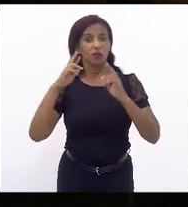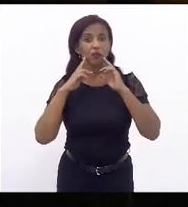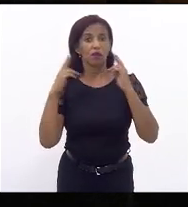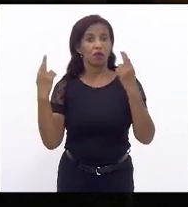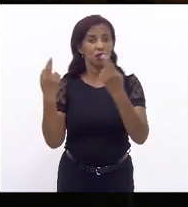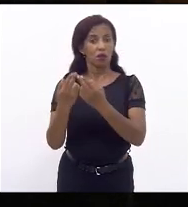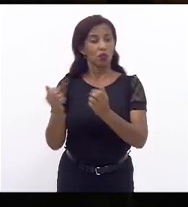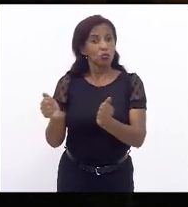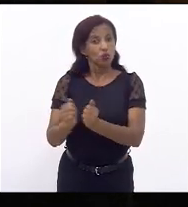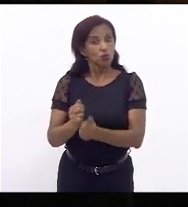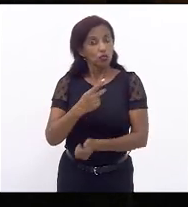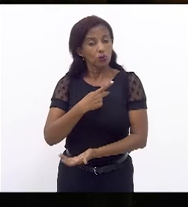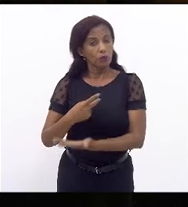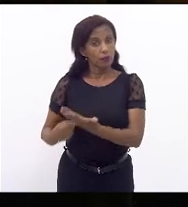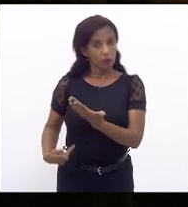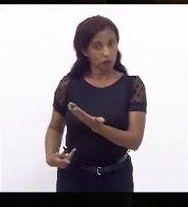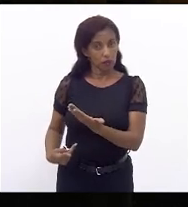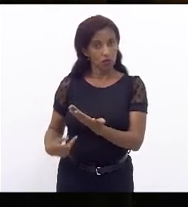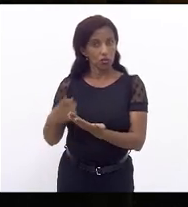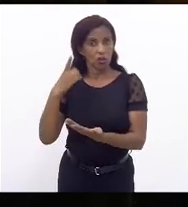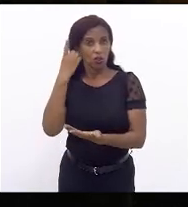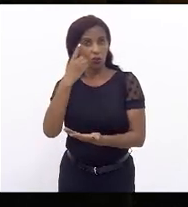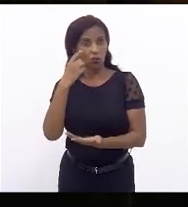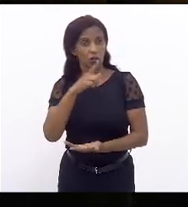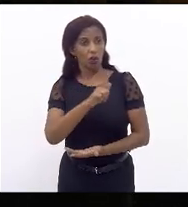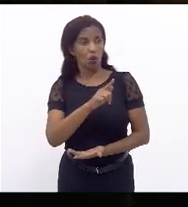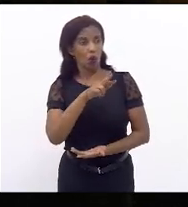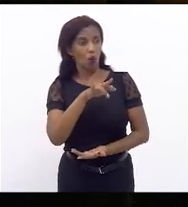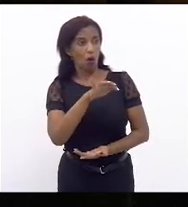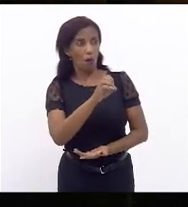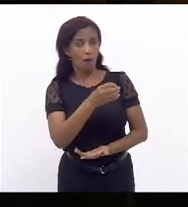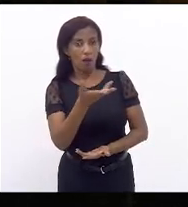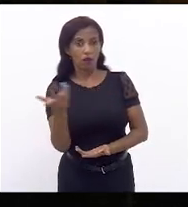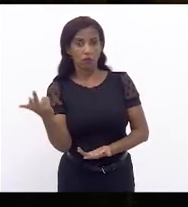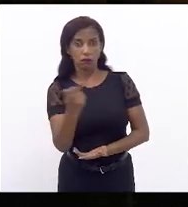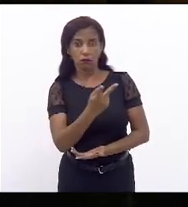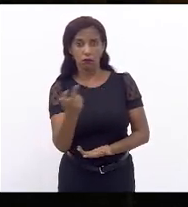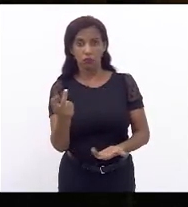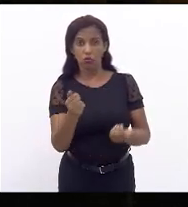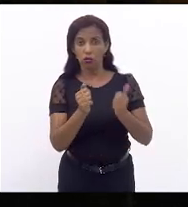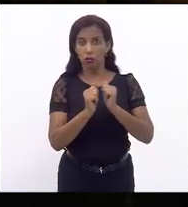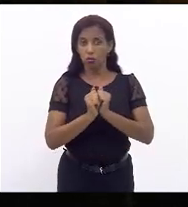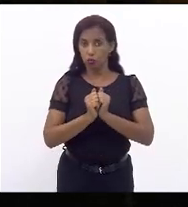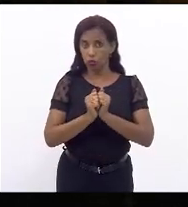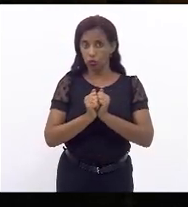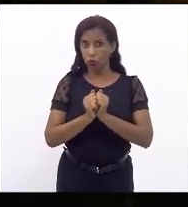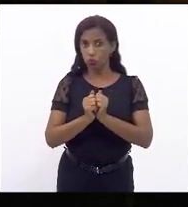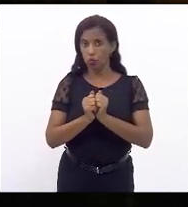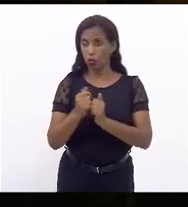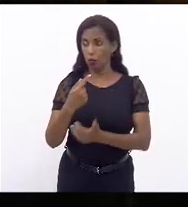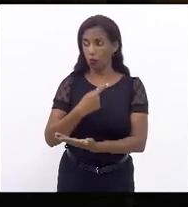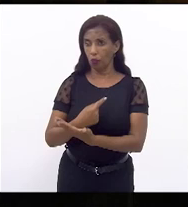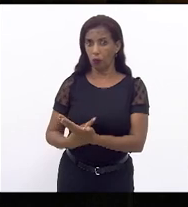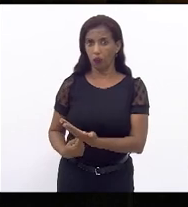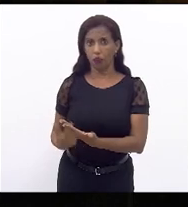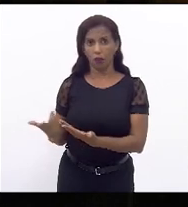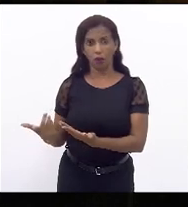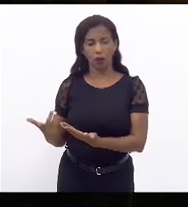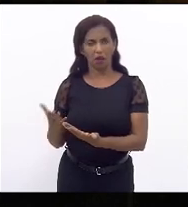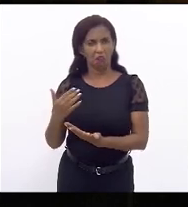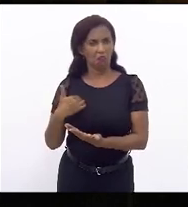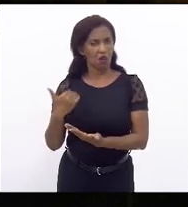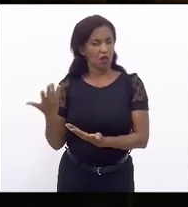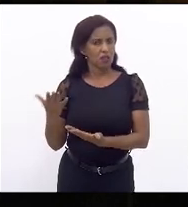com o presidente e o nobre deputado Márcio Galberto estava também presente, junto com o governador,